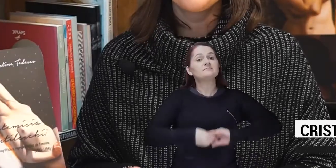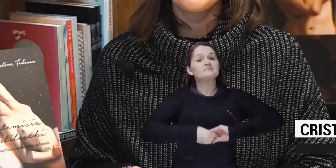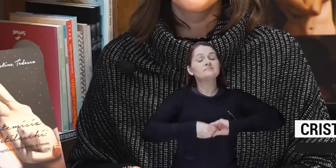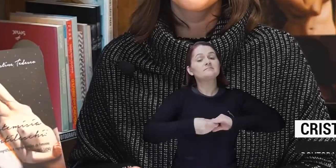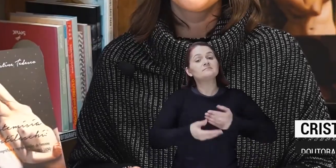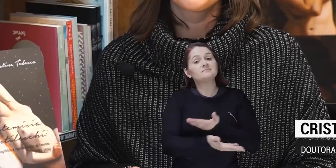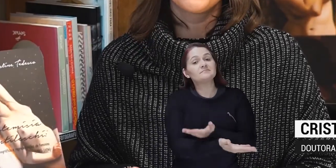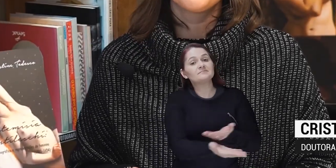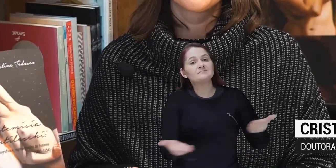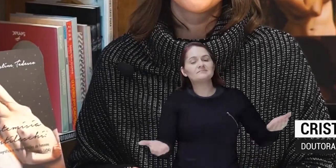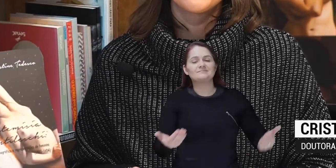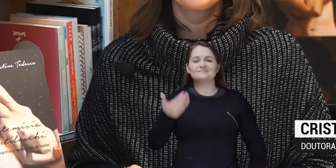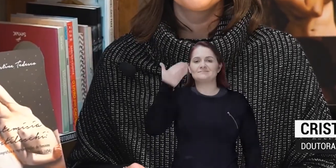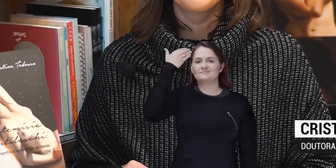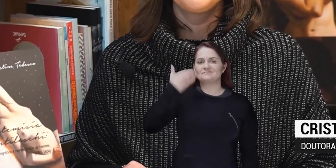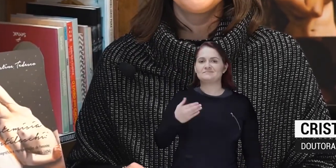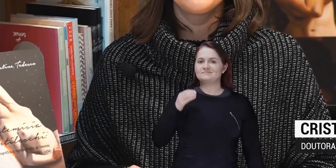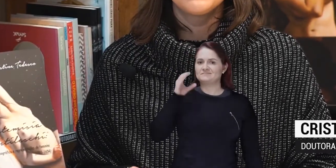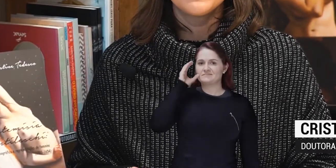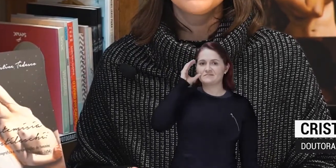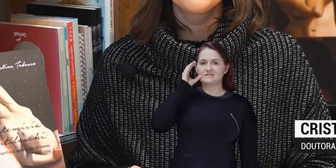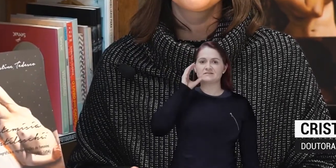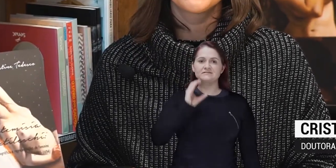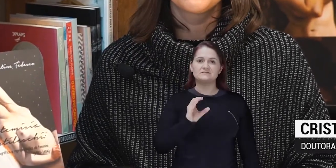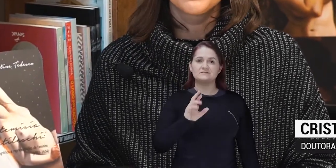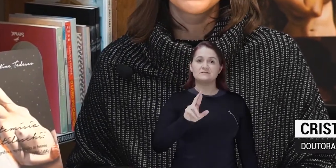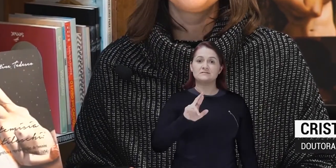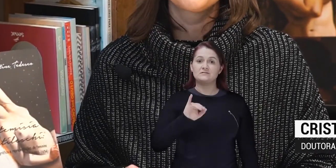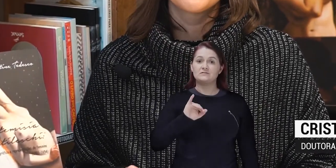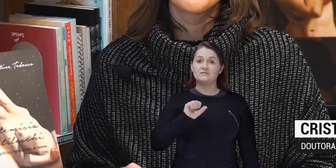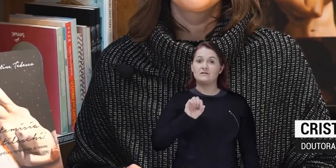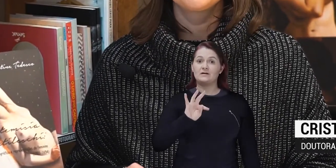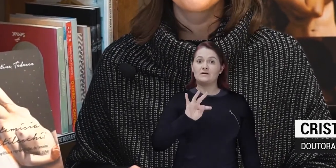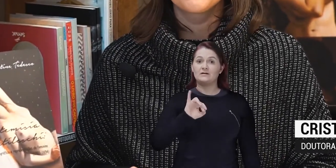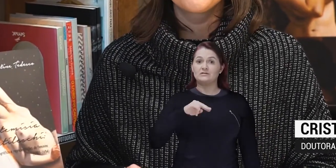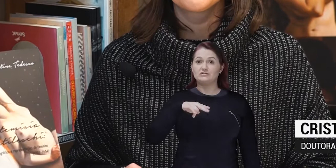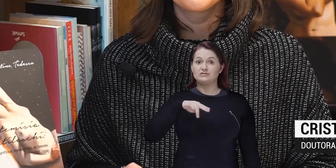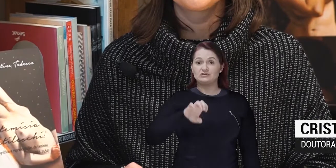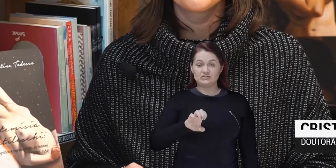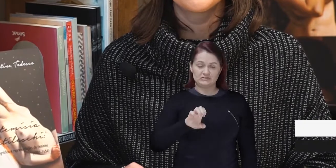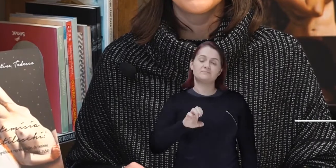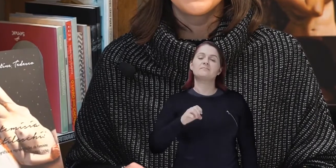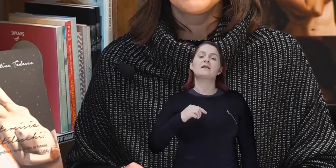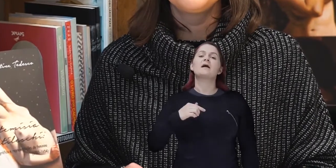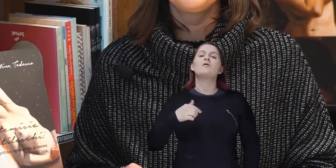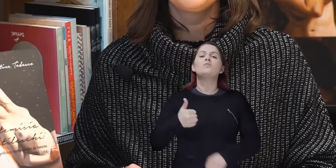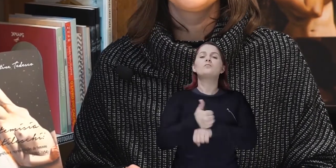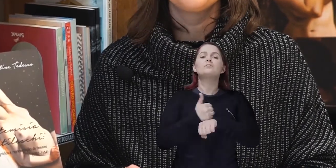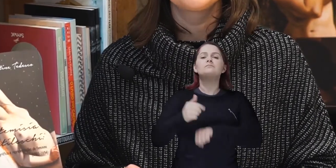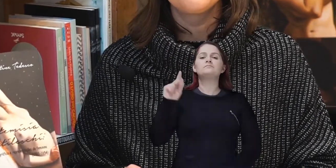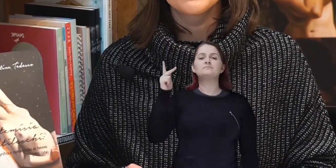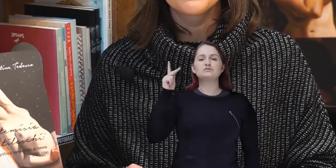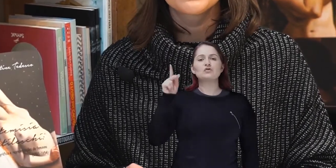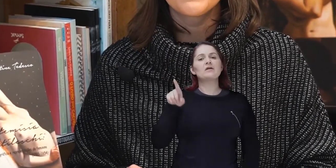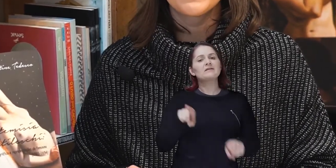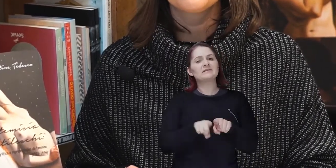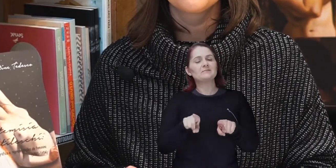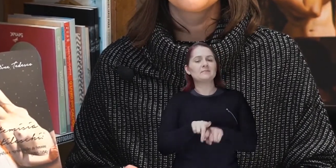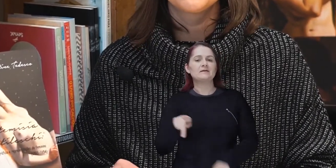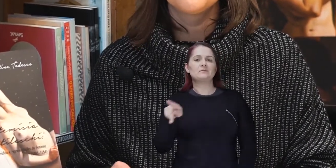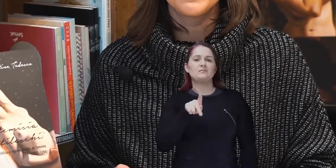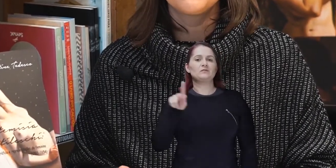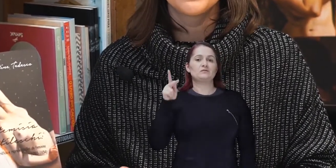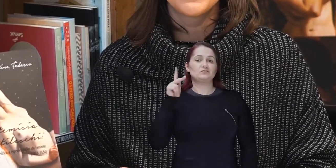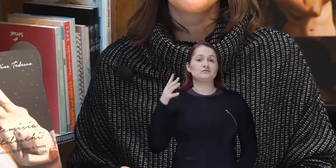Saudações artemísticas, pessoal! Eu sou Cristine Tedesco, historiadora, atuo como professora de História da Arte, também já fiz alguns trabalhos